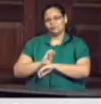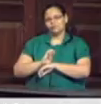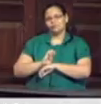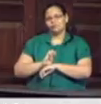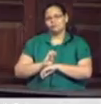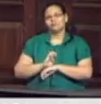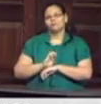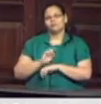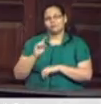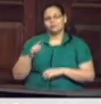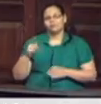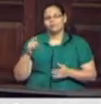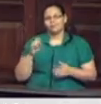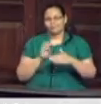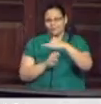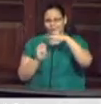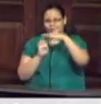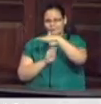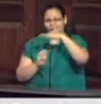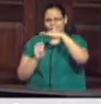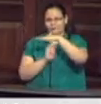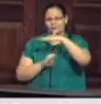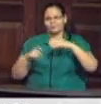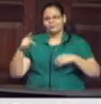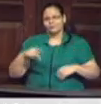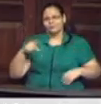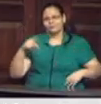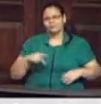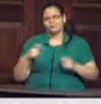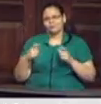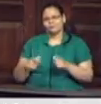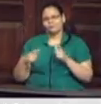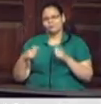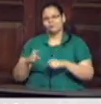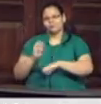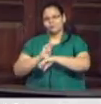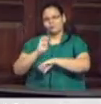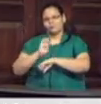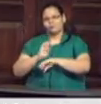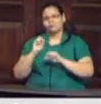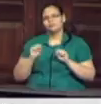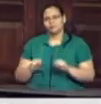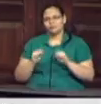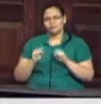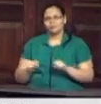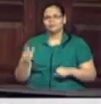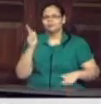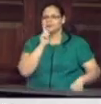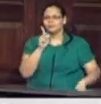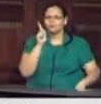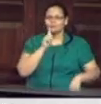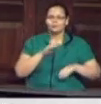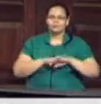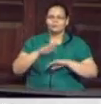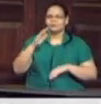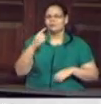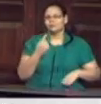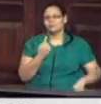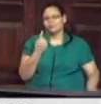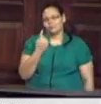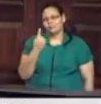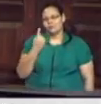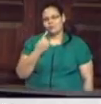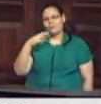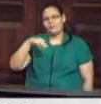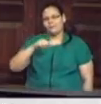as petroleiras, onde o Estado pode ganhar mais de R$1 bilhão por ano